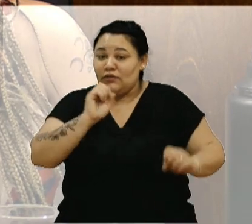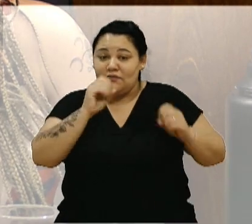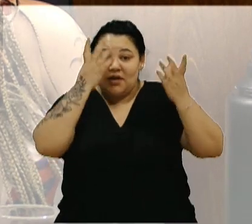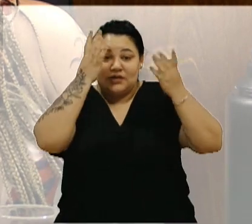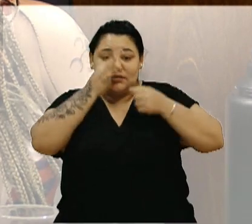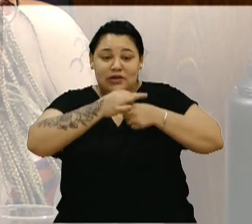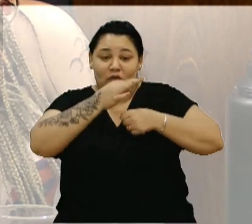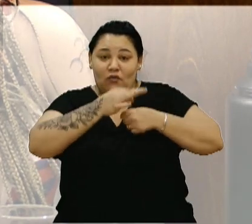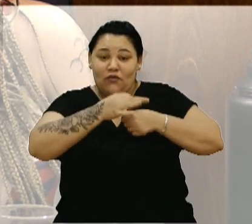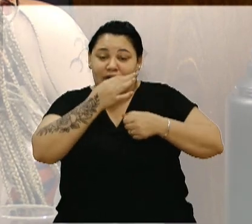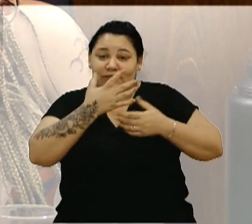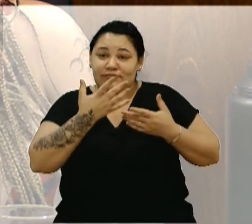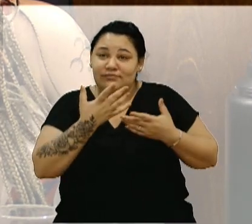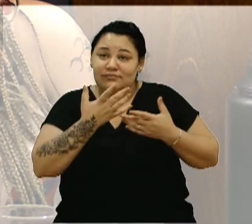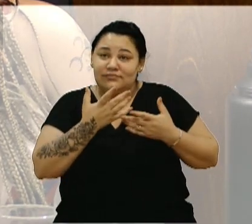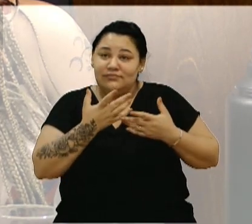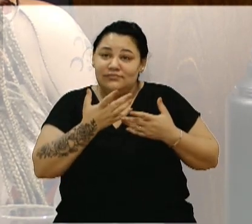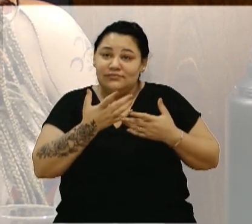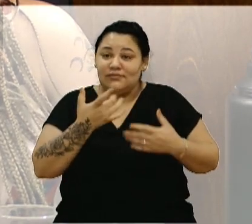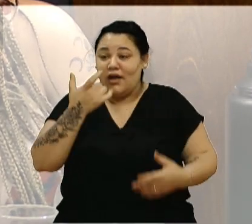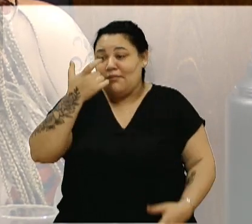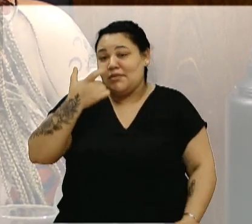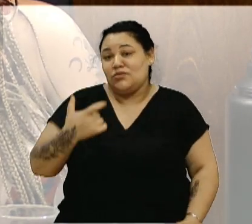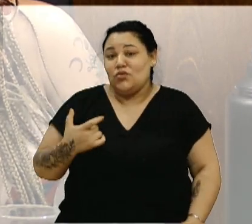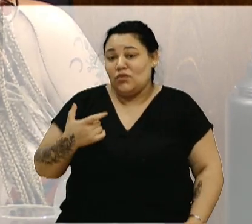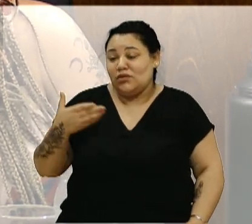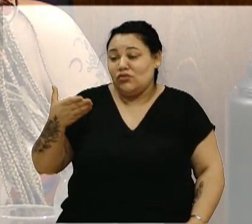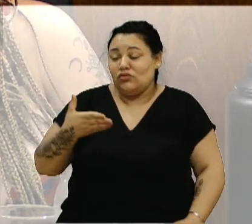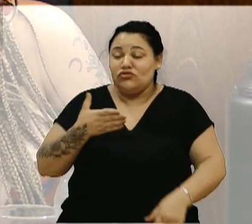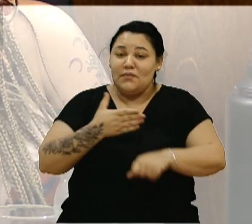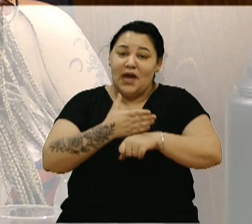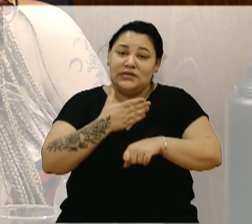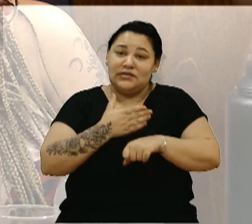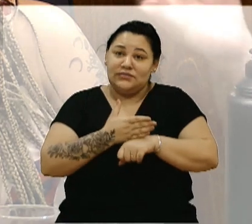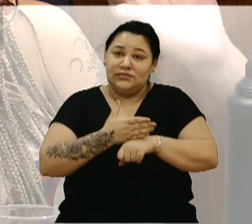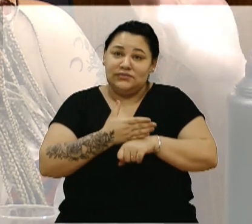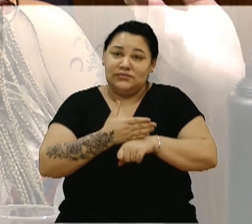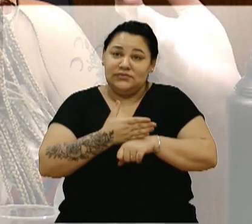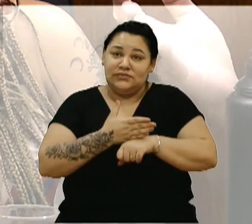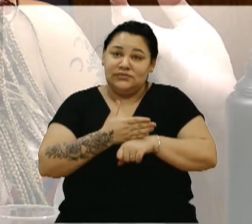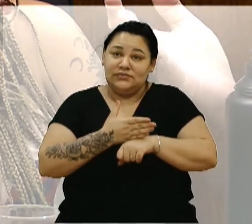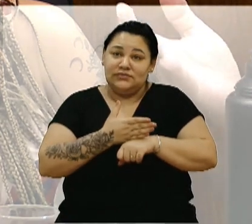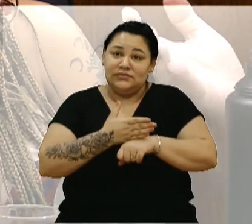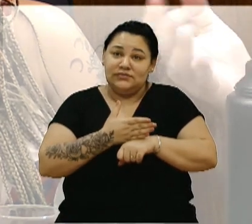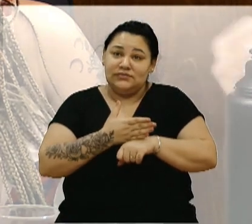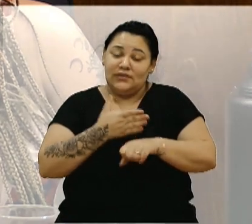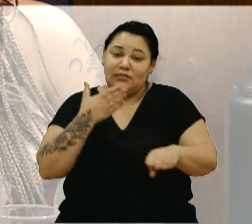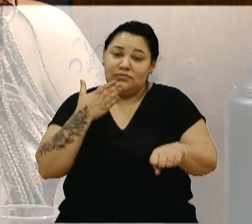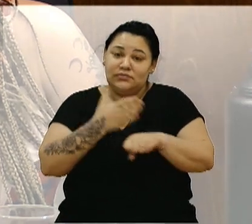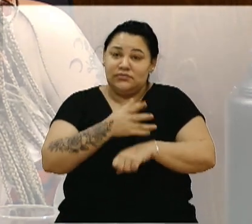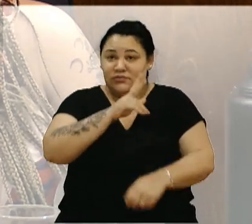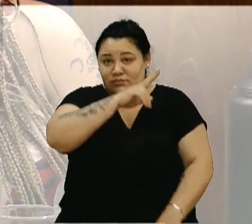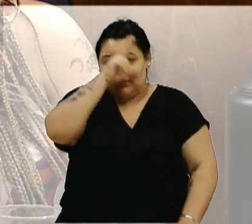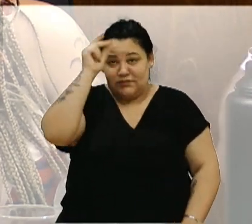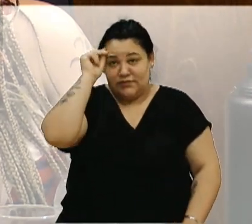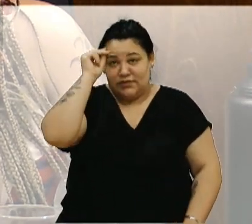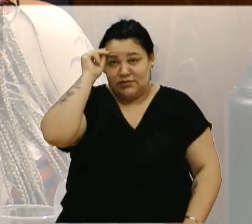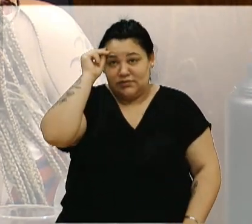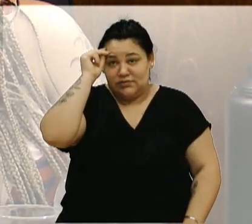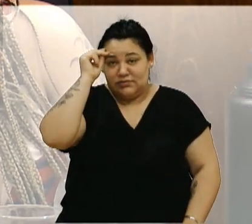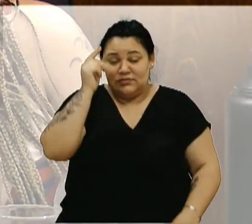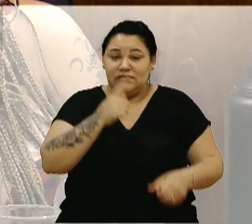é a pessoa que hoje integra a chapa para disputar o cargo de prefeito e vice-prefeito da cidade.